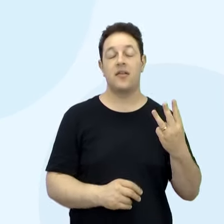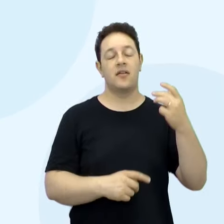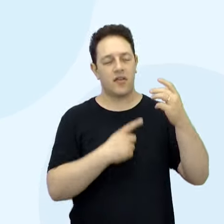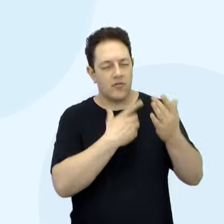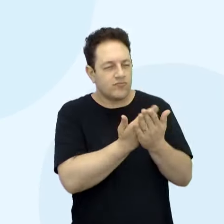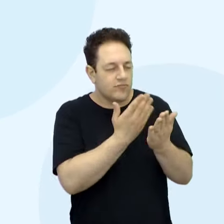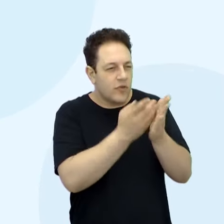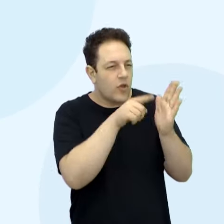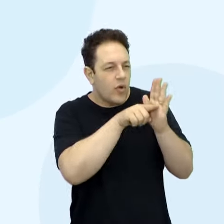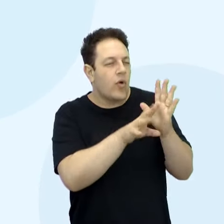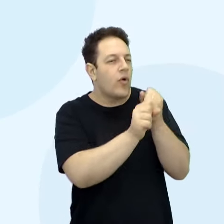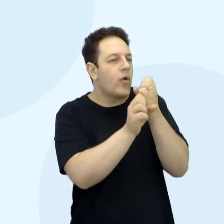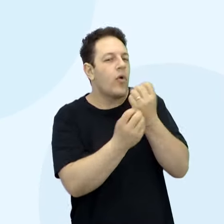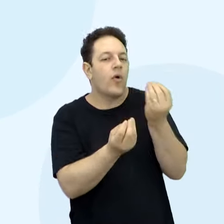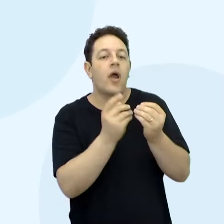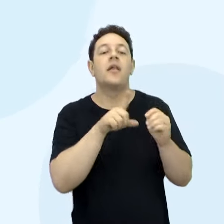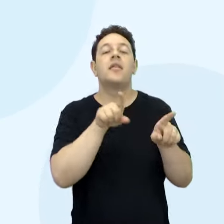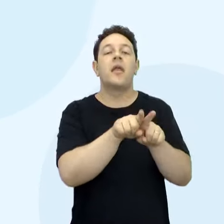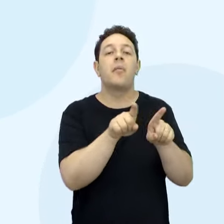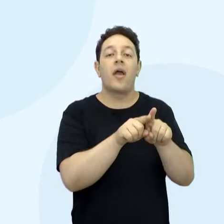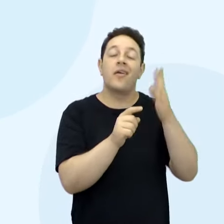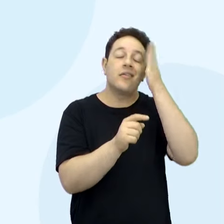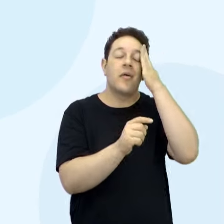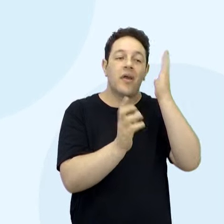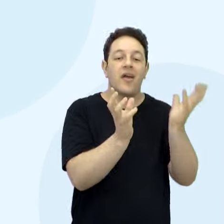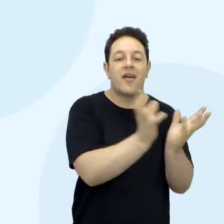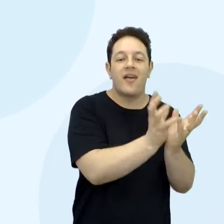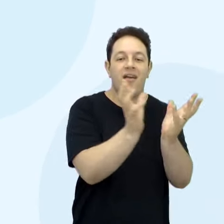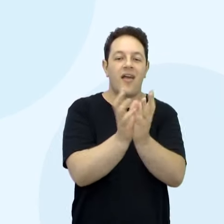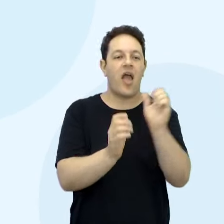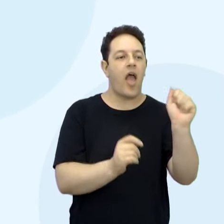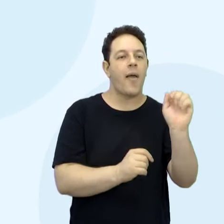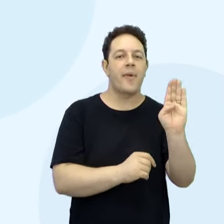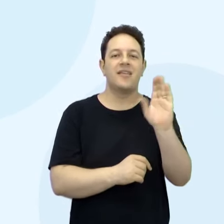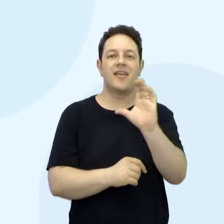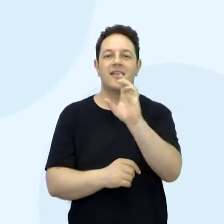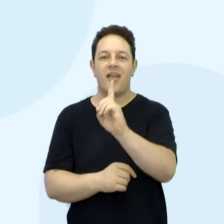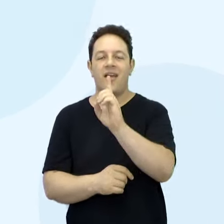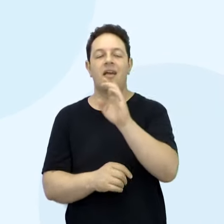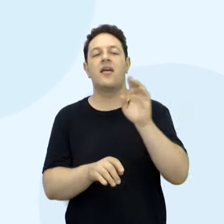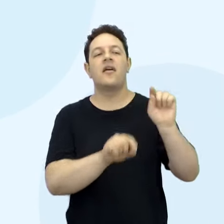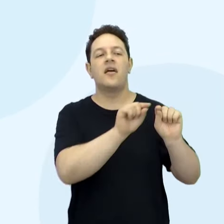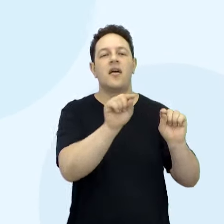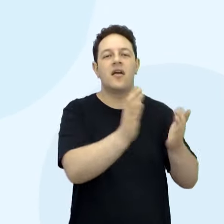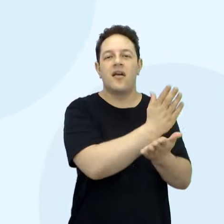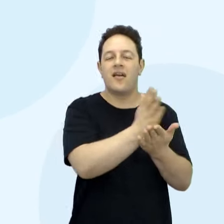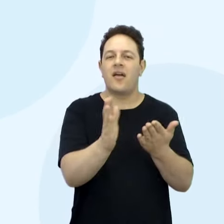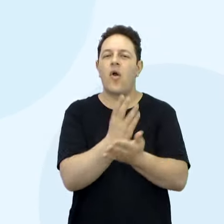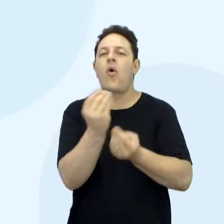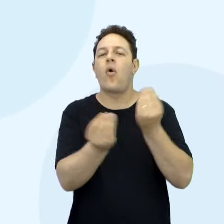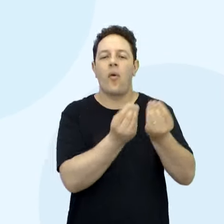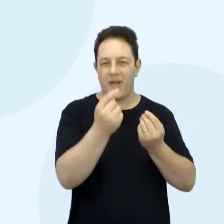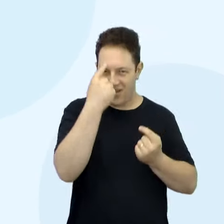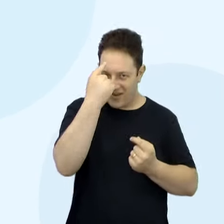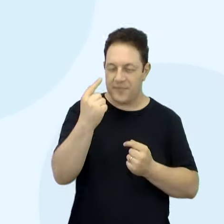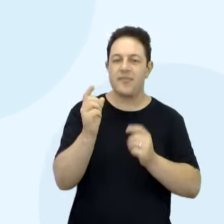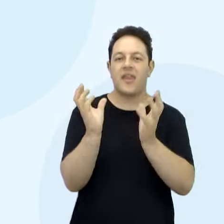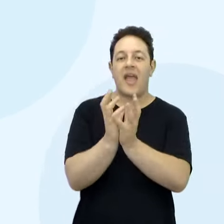aí diferentes classes sociais, aí como a gente é subdividido. Então, vocês lembram aí, a classe